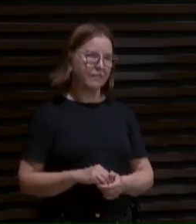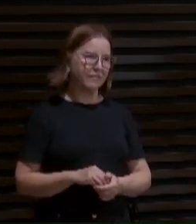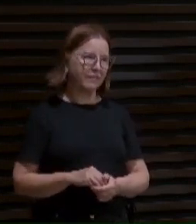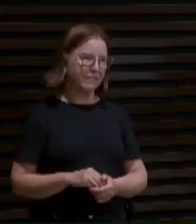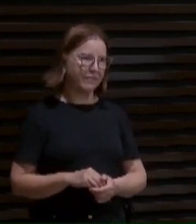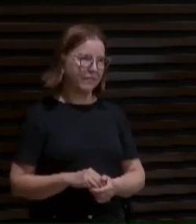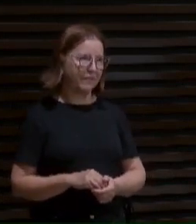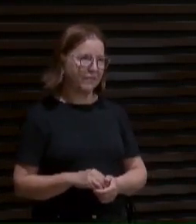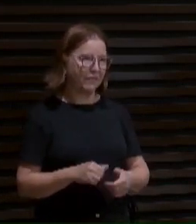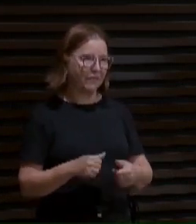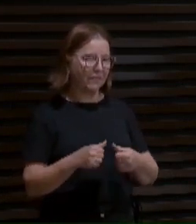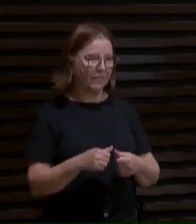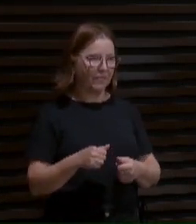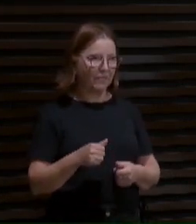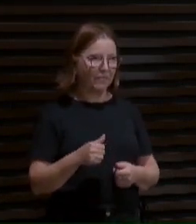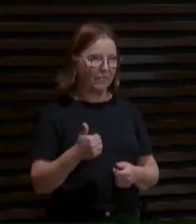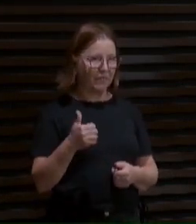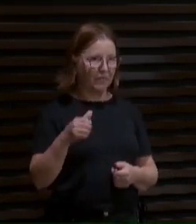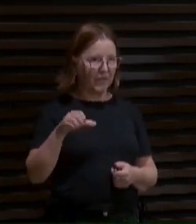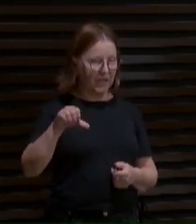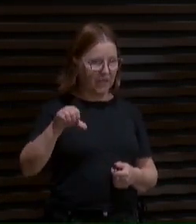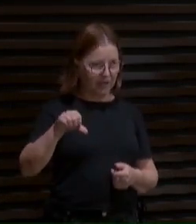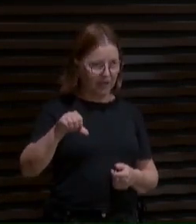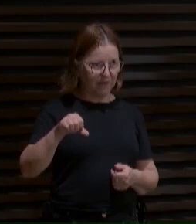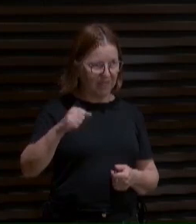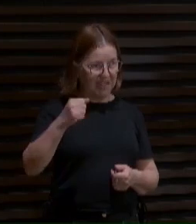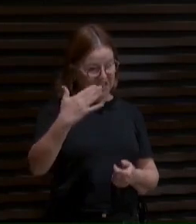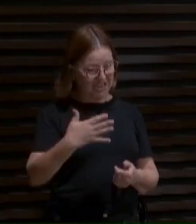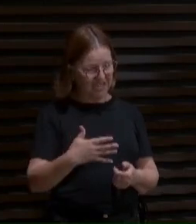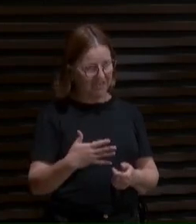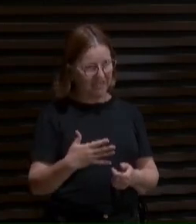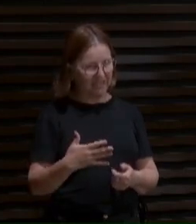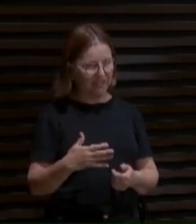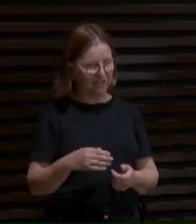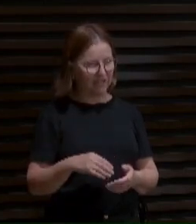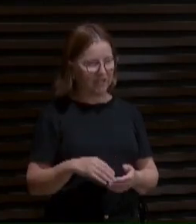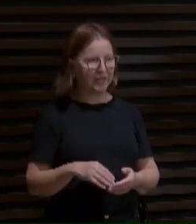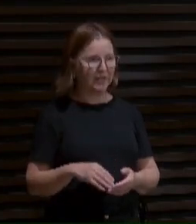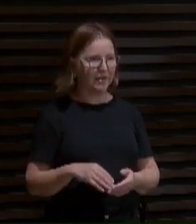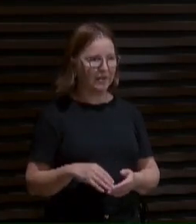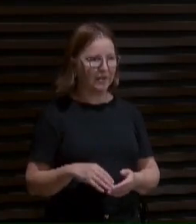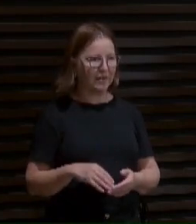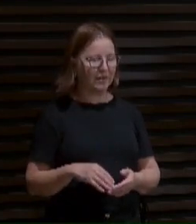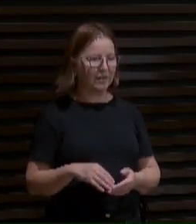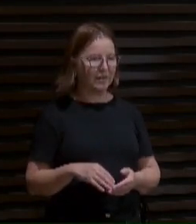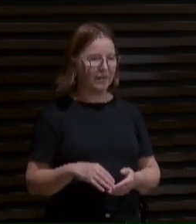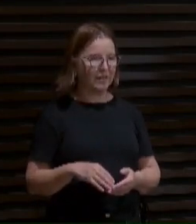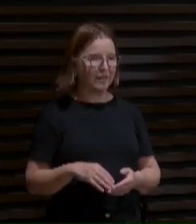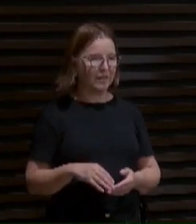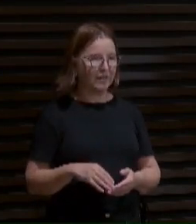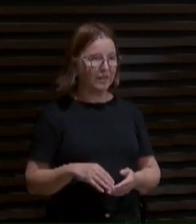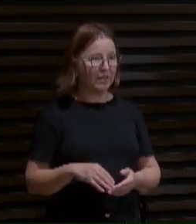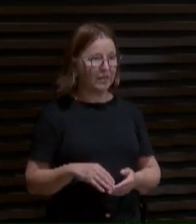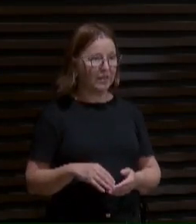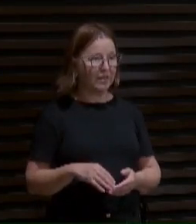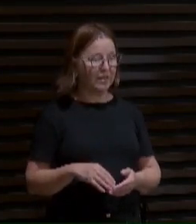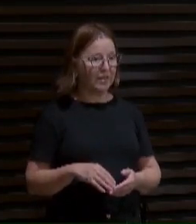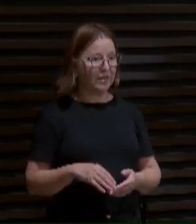Essas 19 daqui e as 21 de lá, só 4 coincidem.